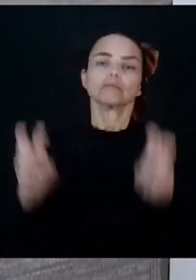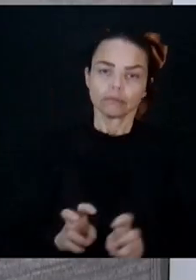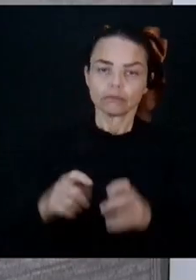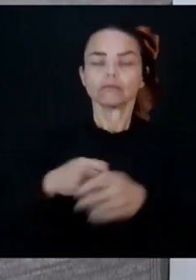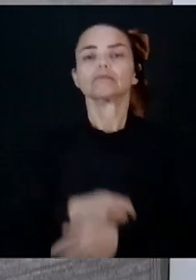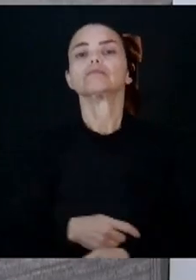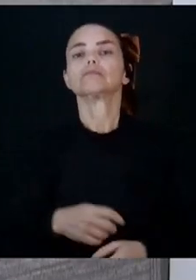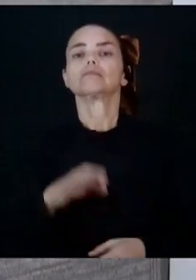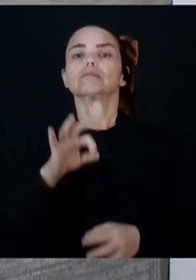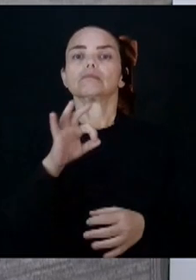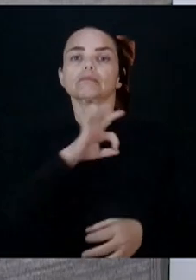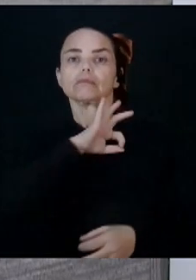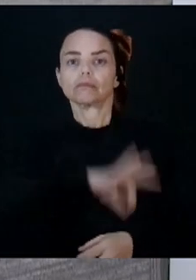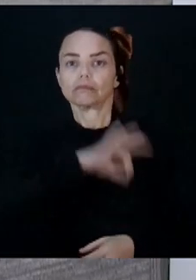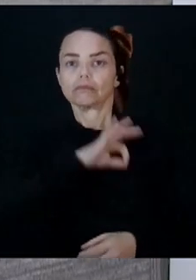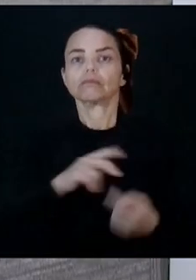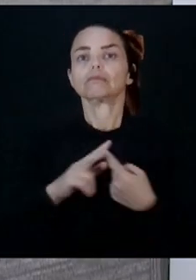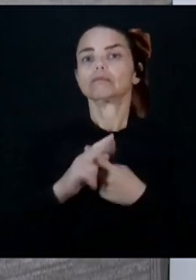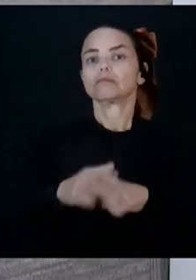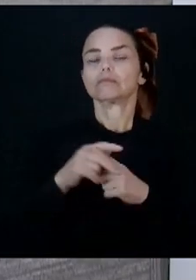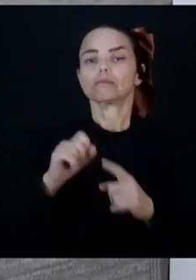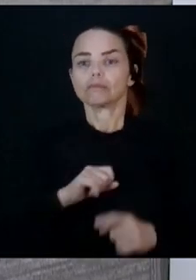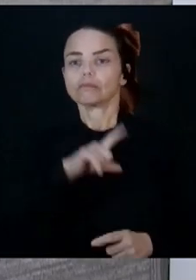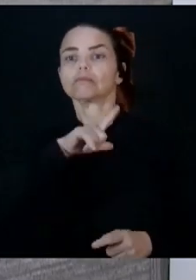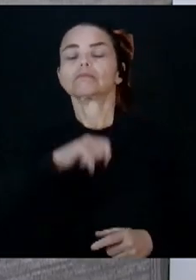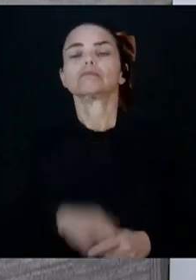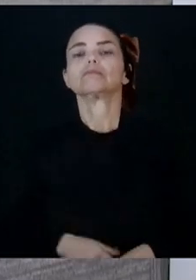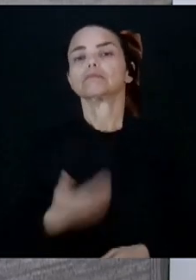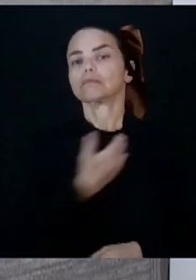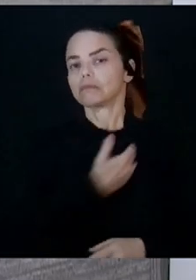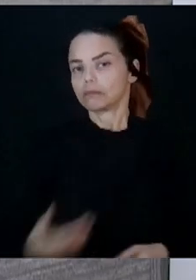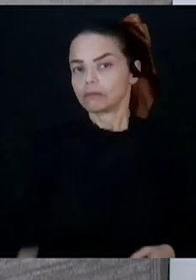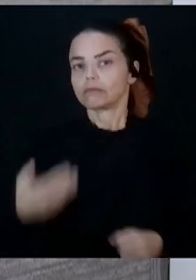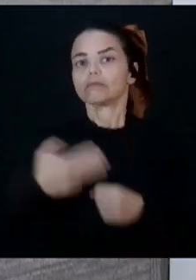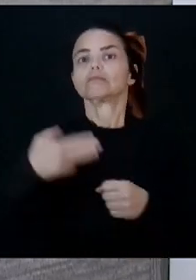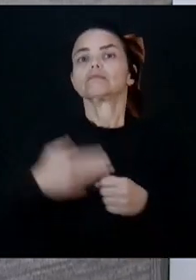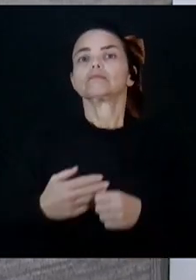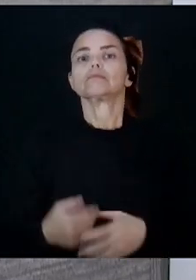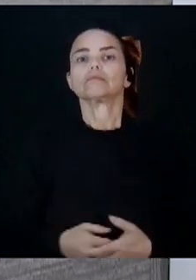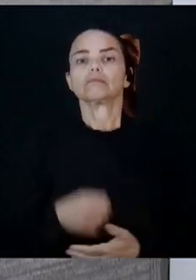reajuste aos servidores públicos municipais, reajuste de